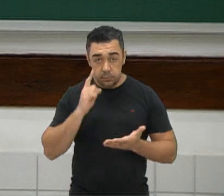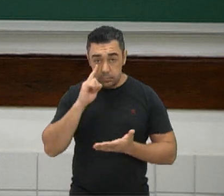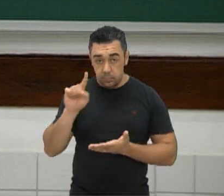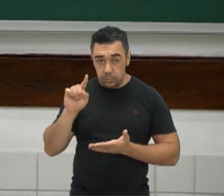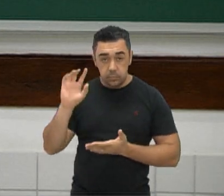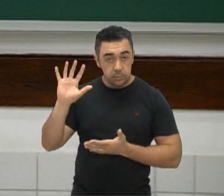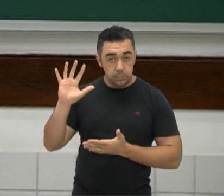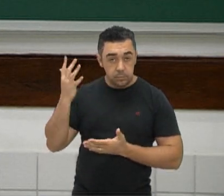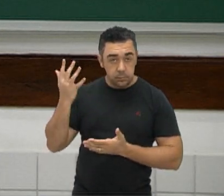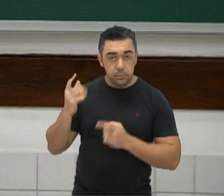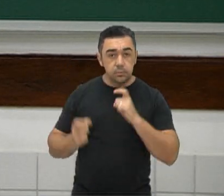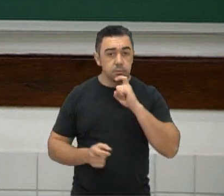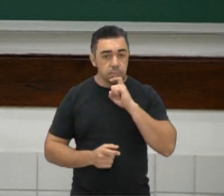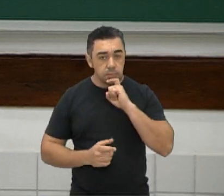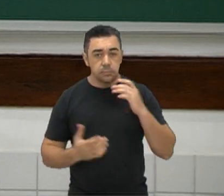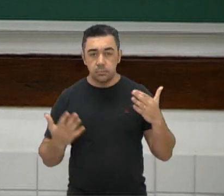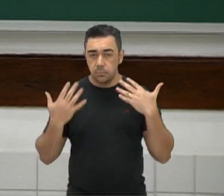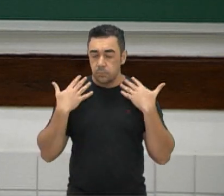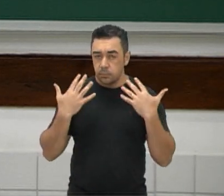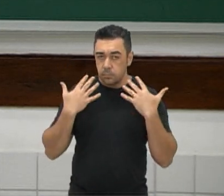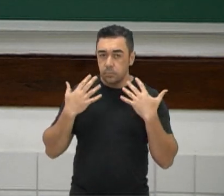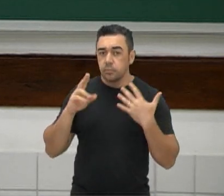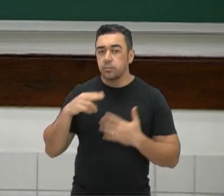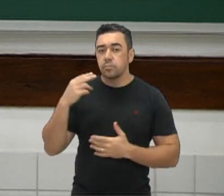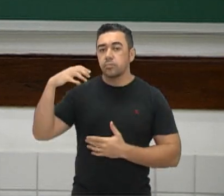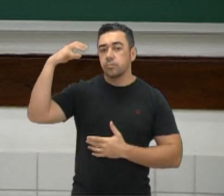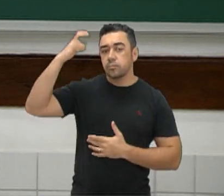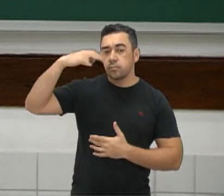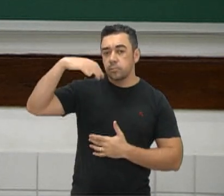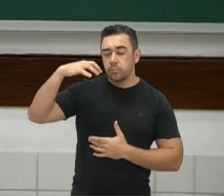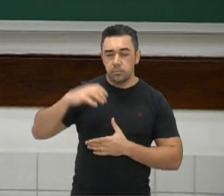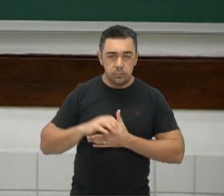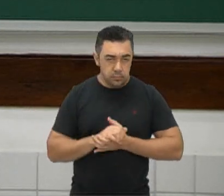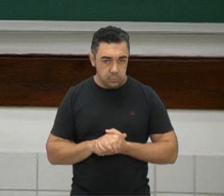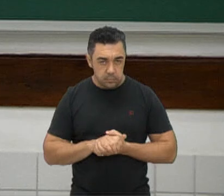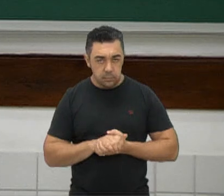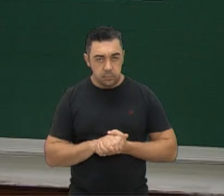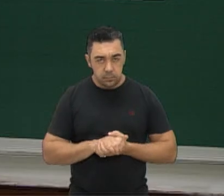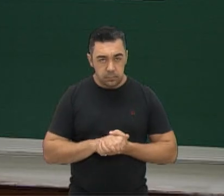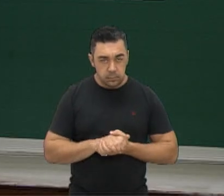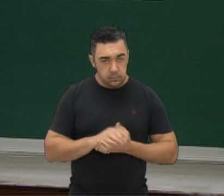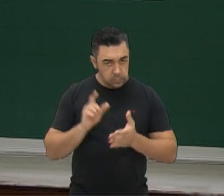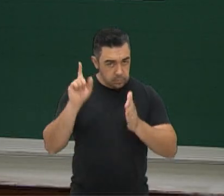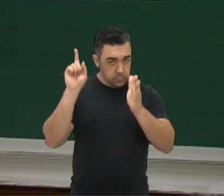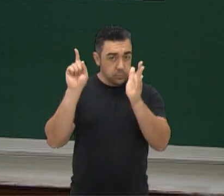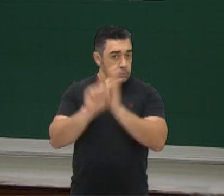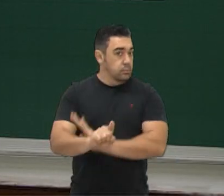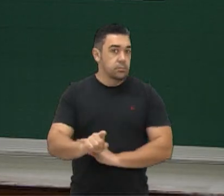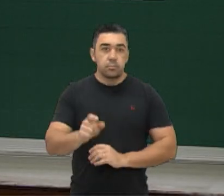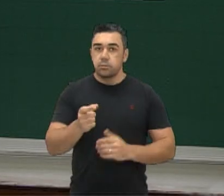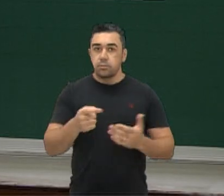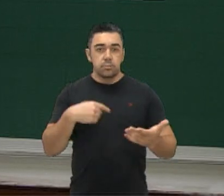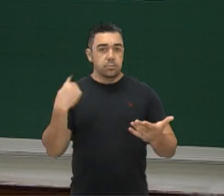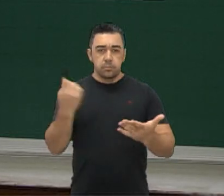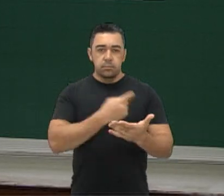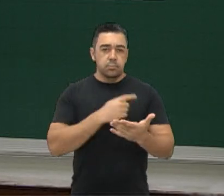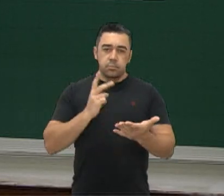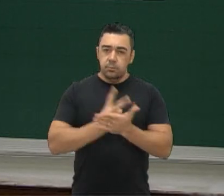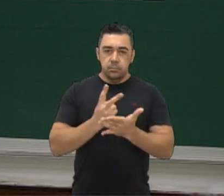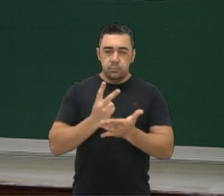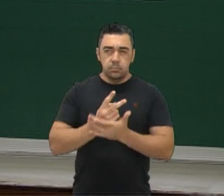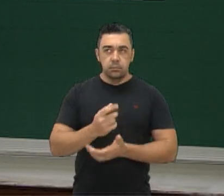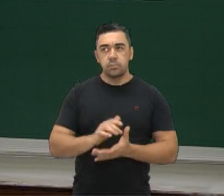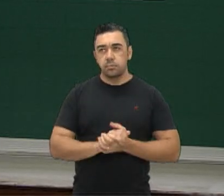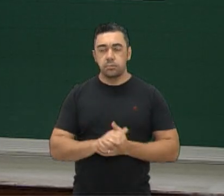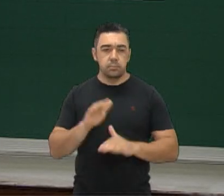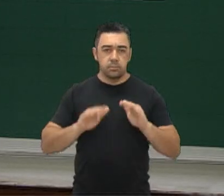clima, né, gente? Faz frio? Faz calor? Ou vai chover? Ou chove? Né? Isso é uma pergunta que muita gente faz, né? Às